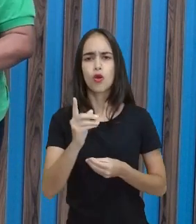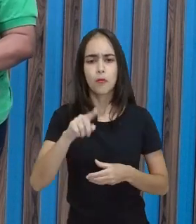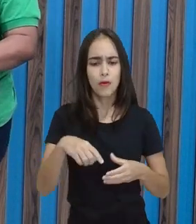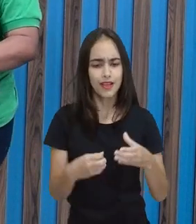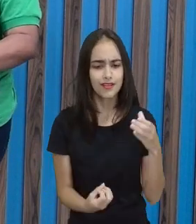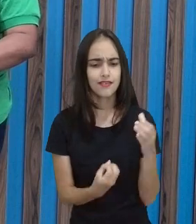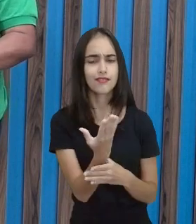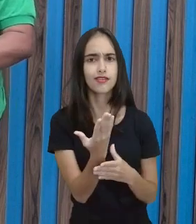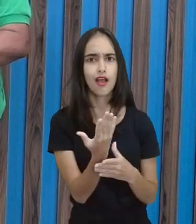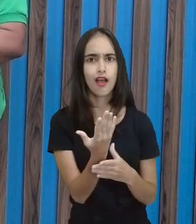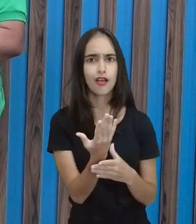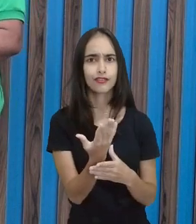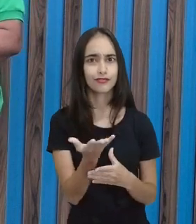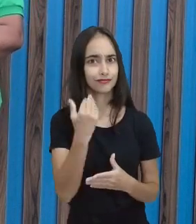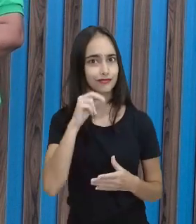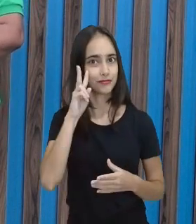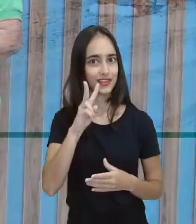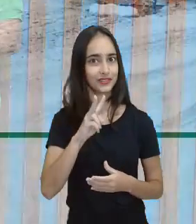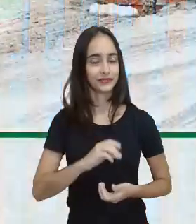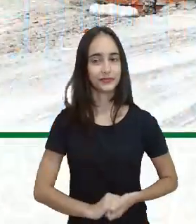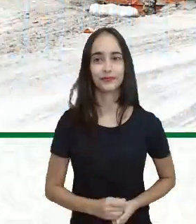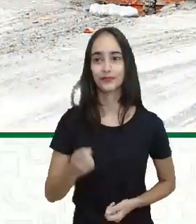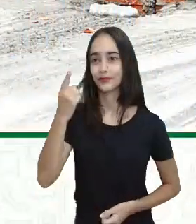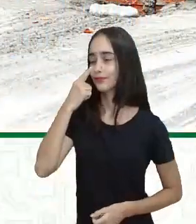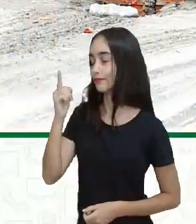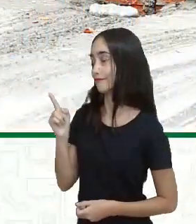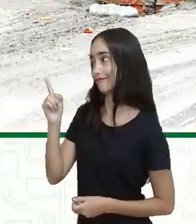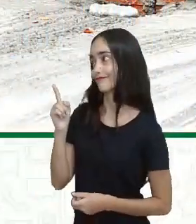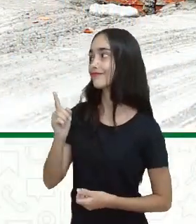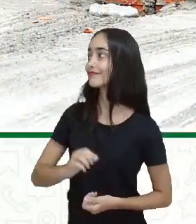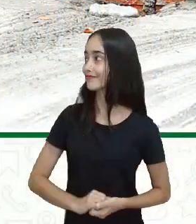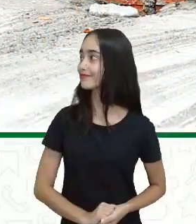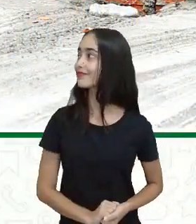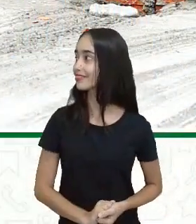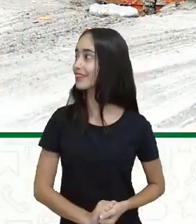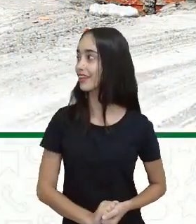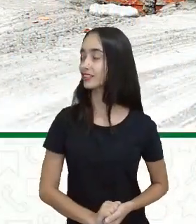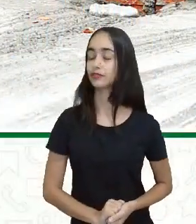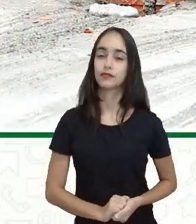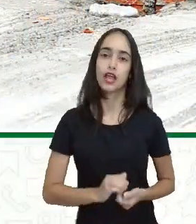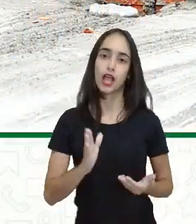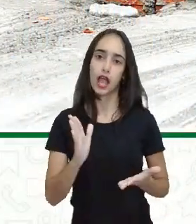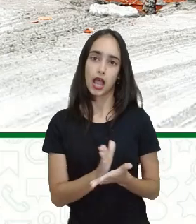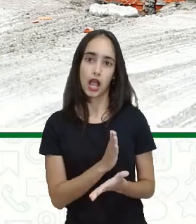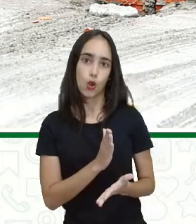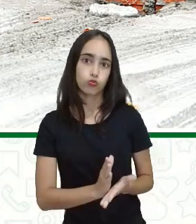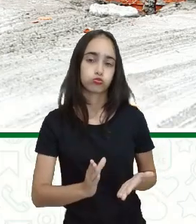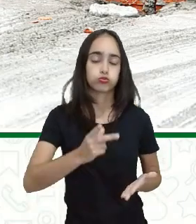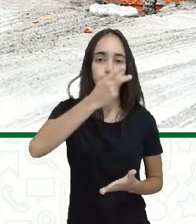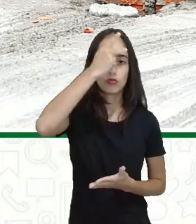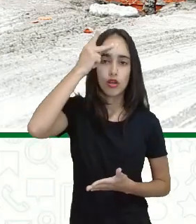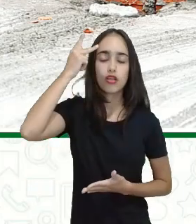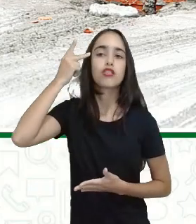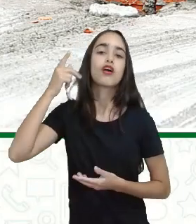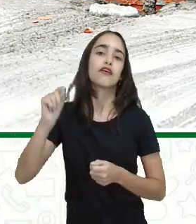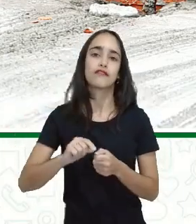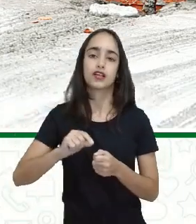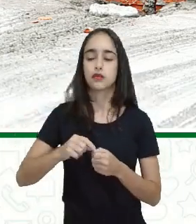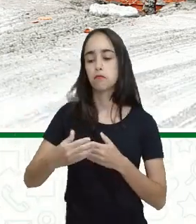feitas? Vamos lá. Olha só, está aí, ó. Alguém construindo um muro,